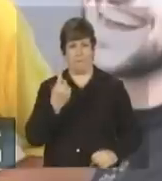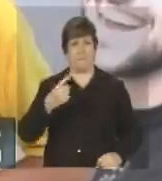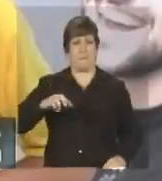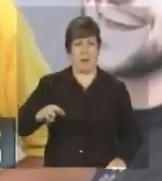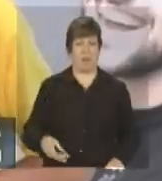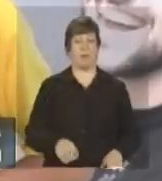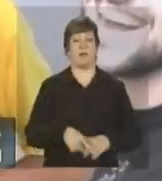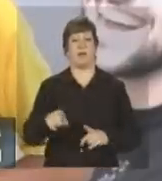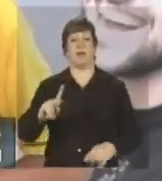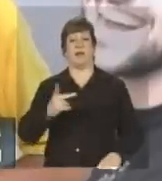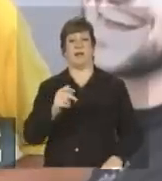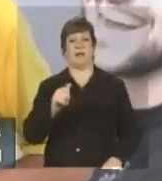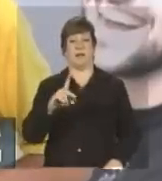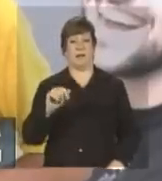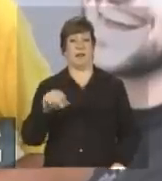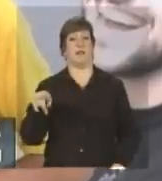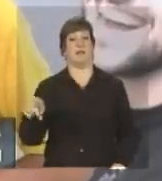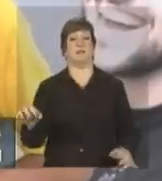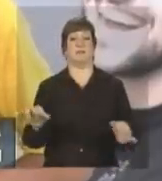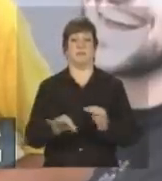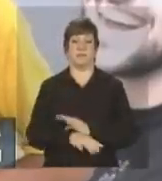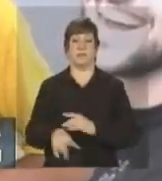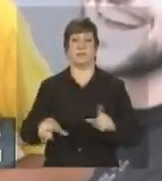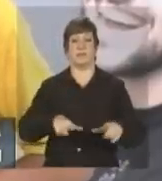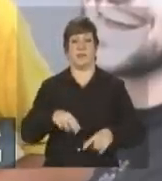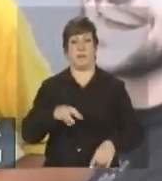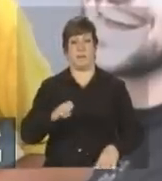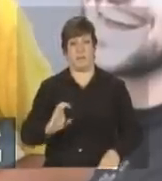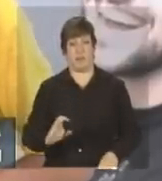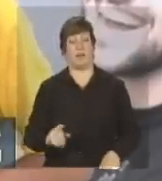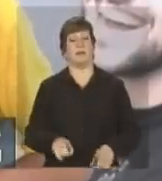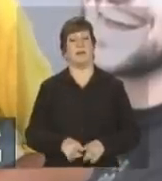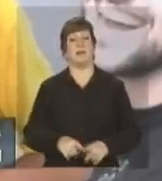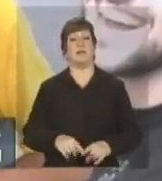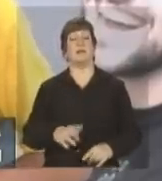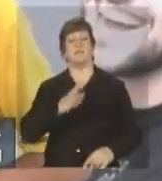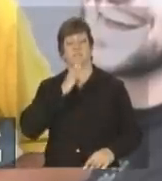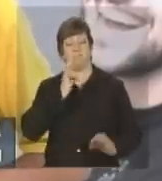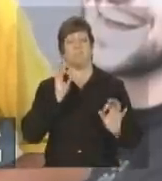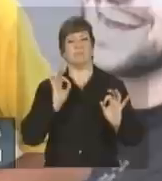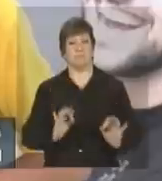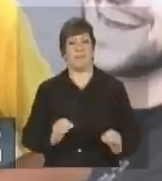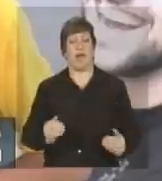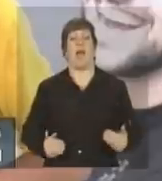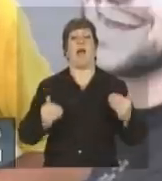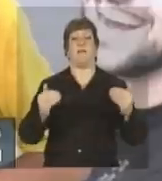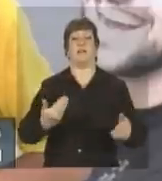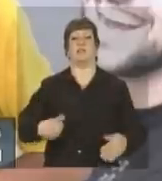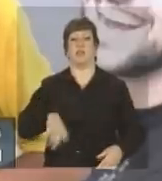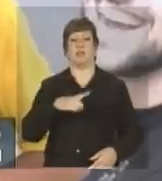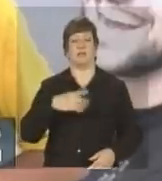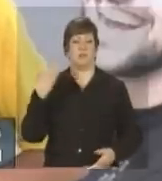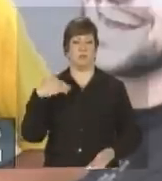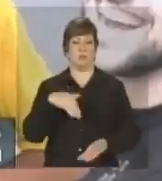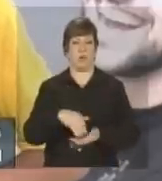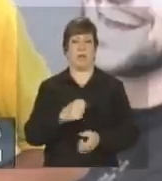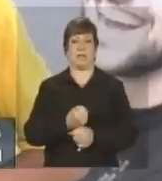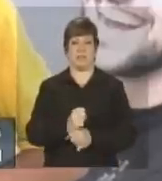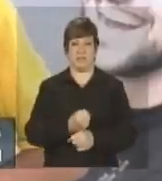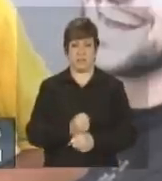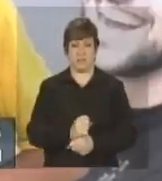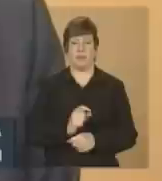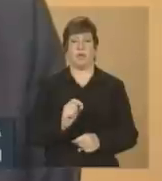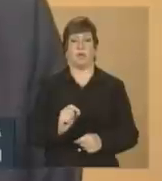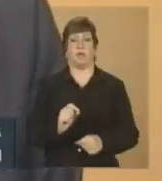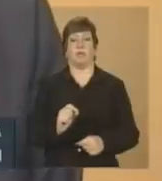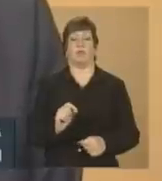sua gestão no Ministério da Educação, reconhecer os avanços que tivemos nos últimos anos, sem dúvida alguma, das contradições, dos